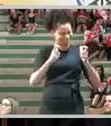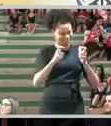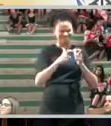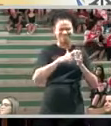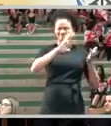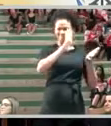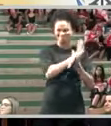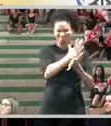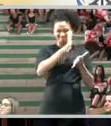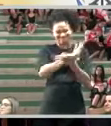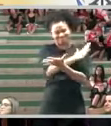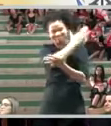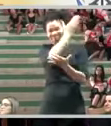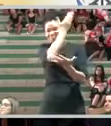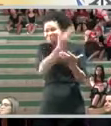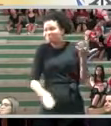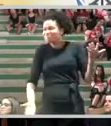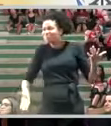Israel perdeu.